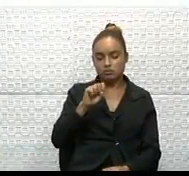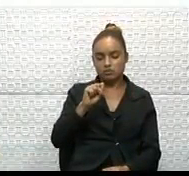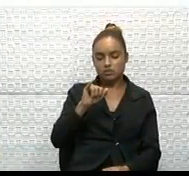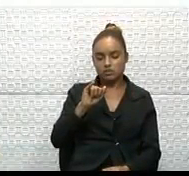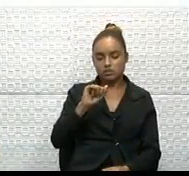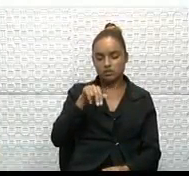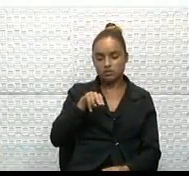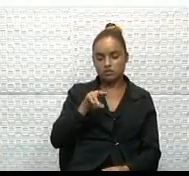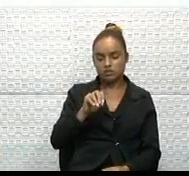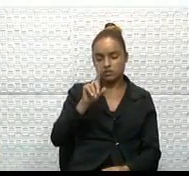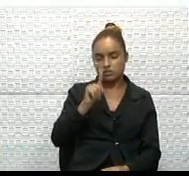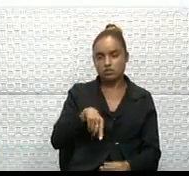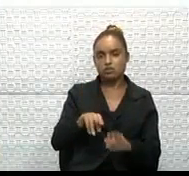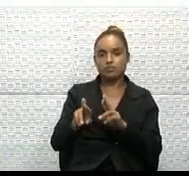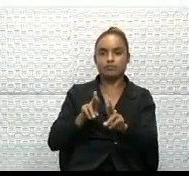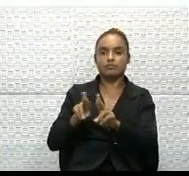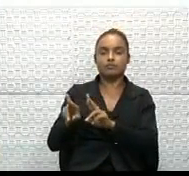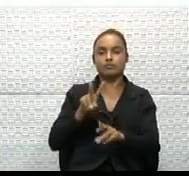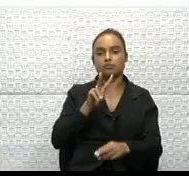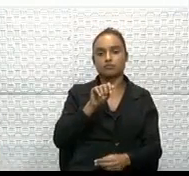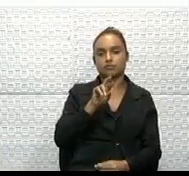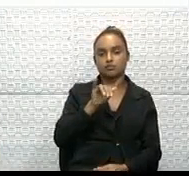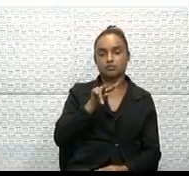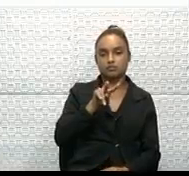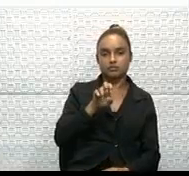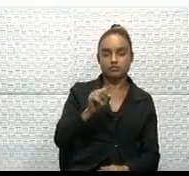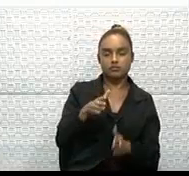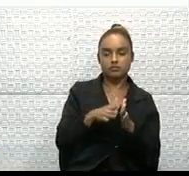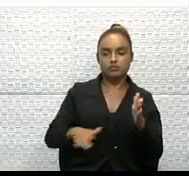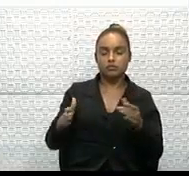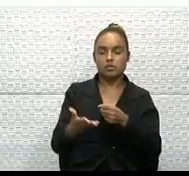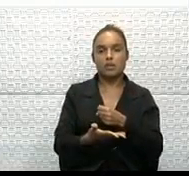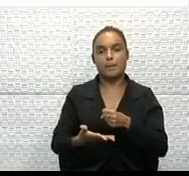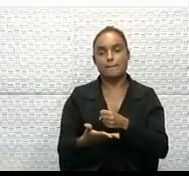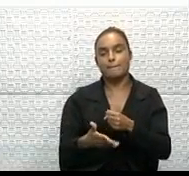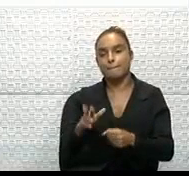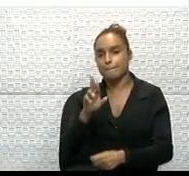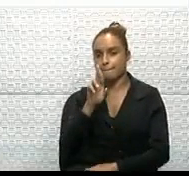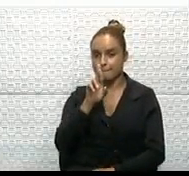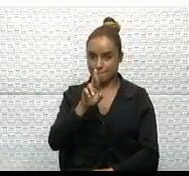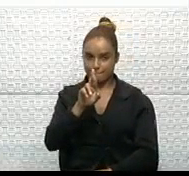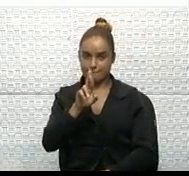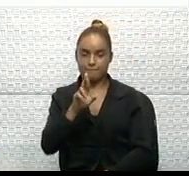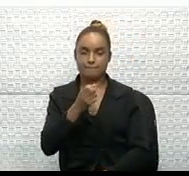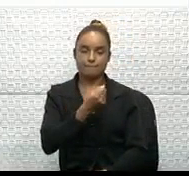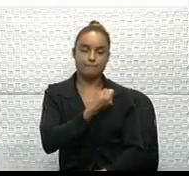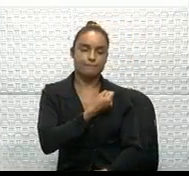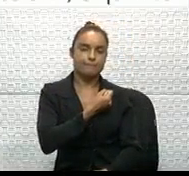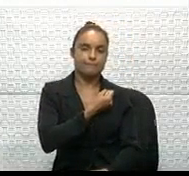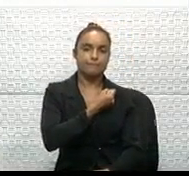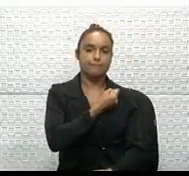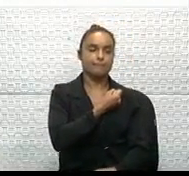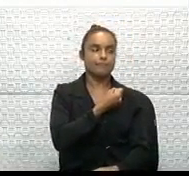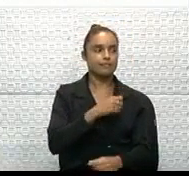Classificação da relação entre as variáveis agora a partir de R, a partir de um valor numérico.